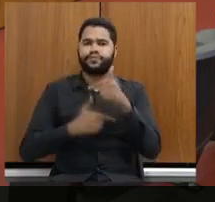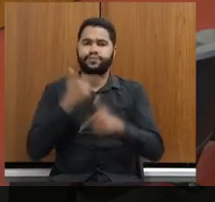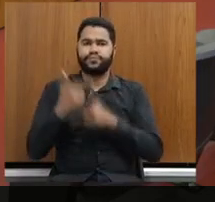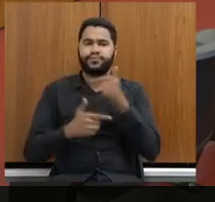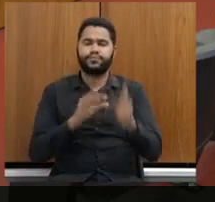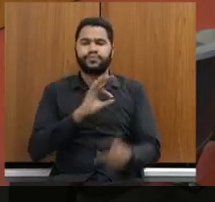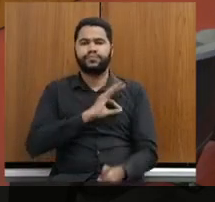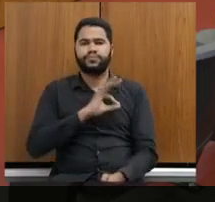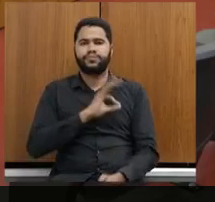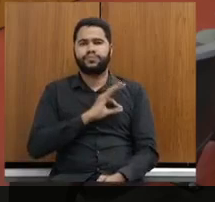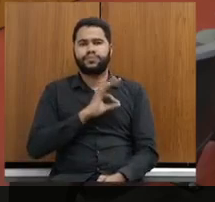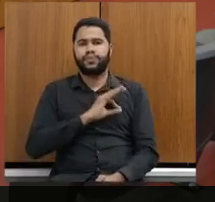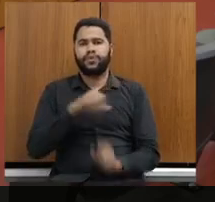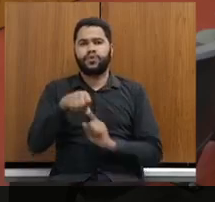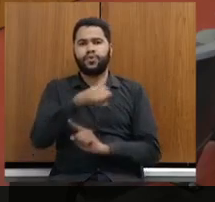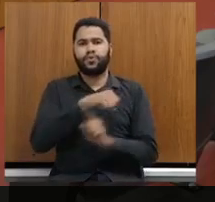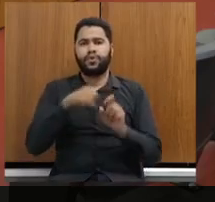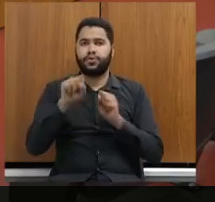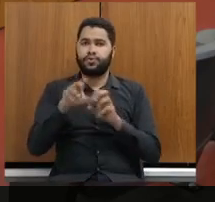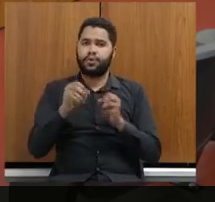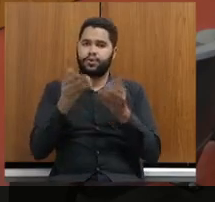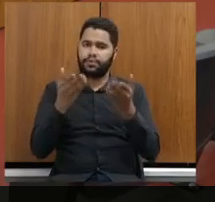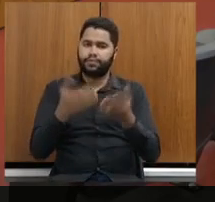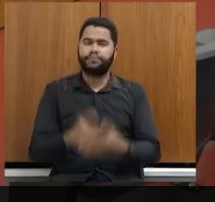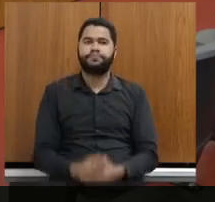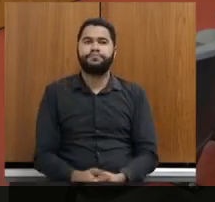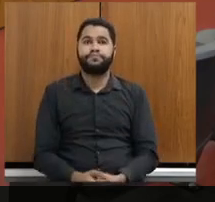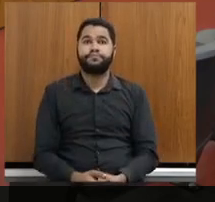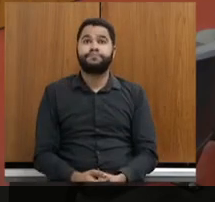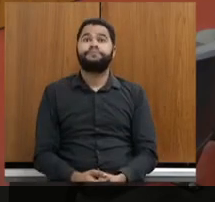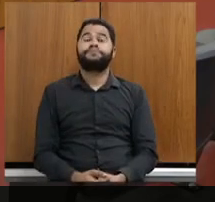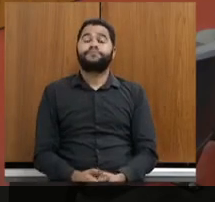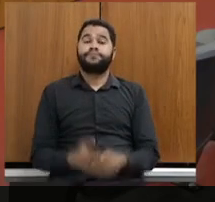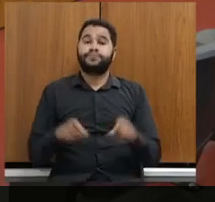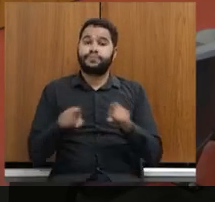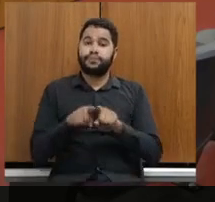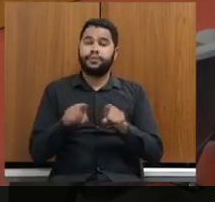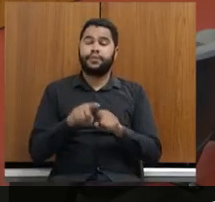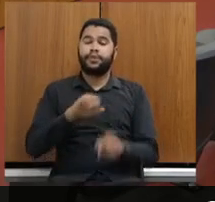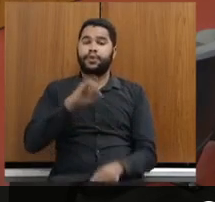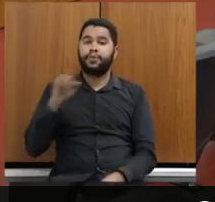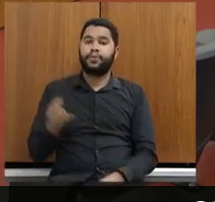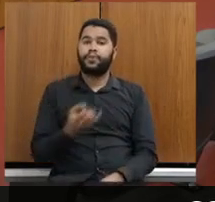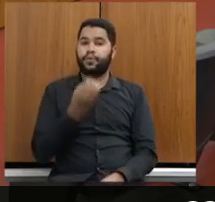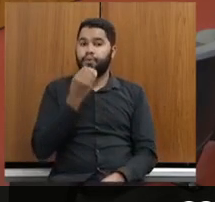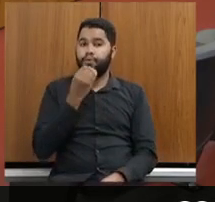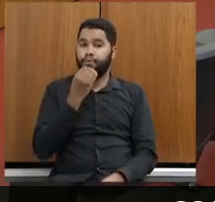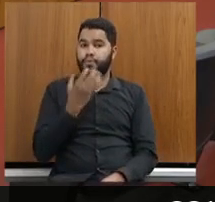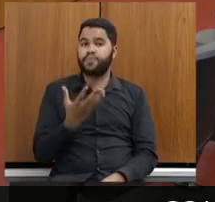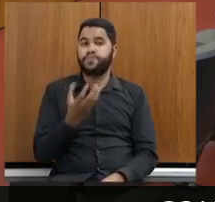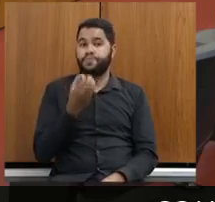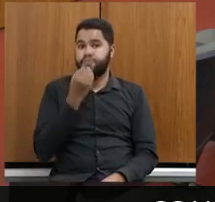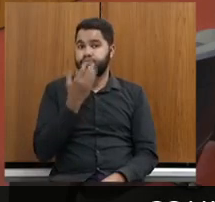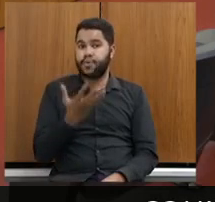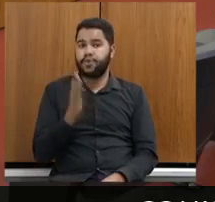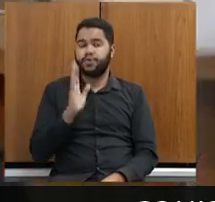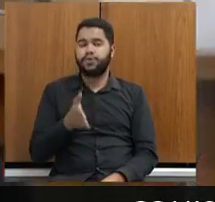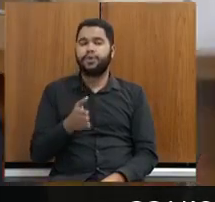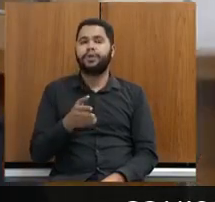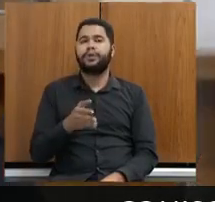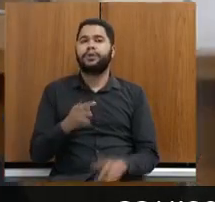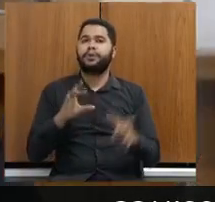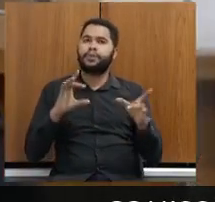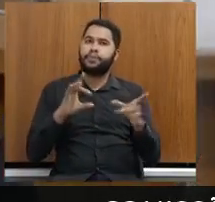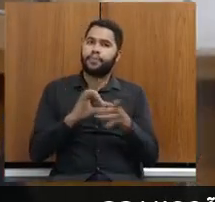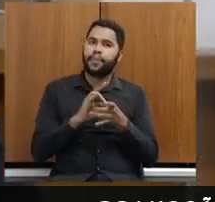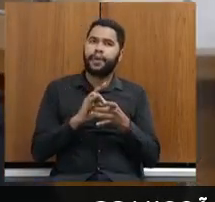dos policiais penais sócio cativo só tem a deputado Inclusive essa oportunidade é muito boa porque já em mim ir aí